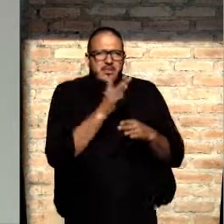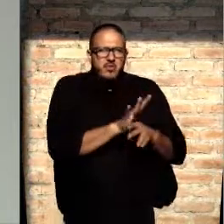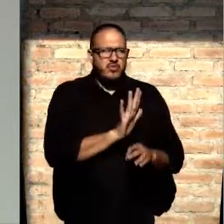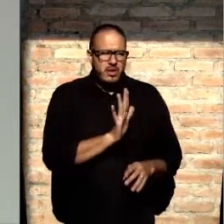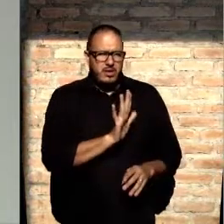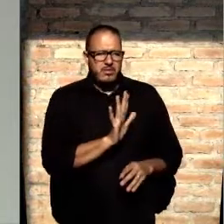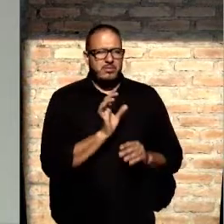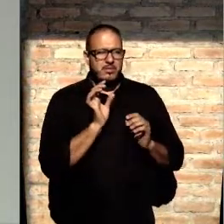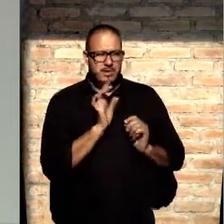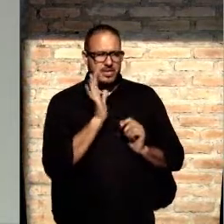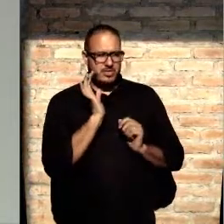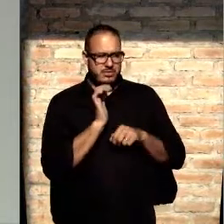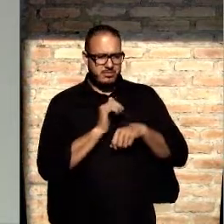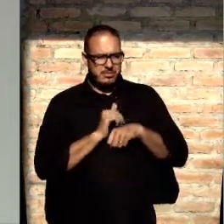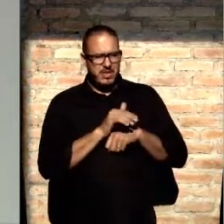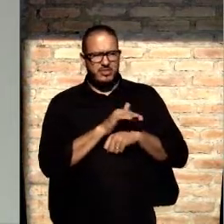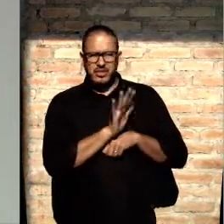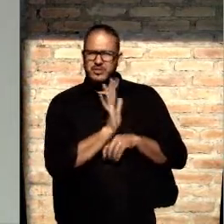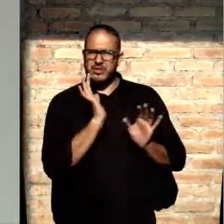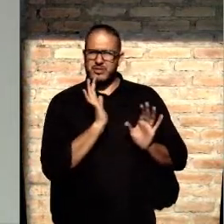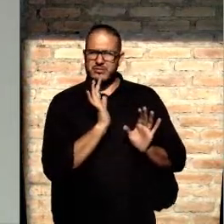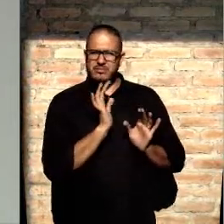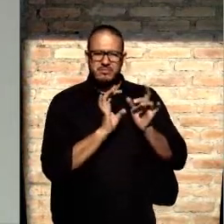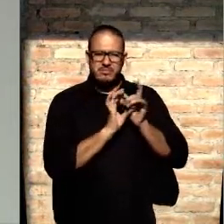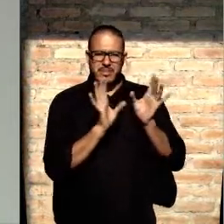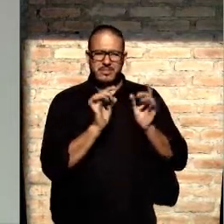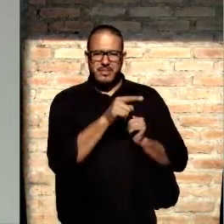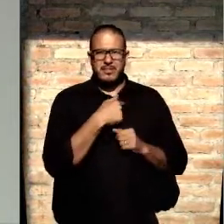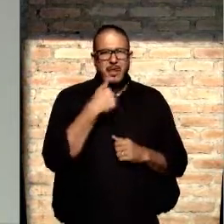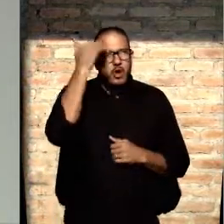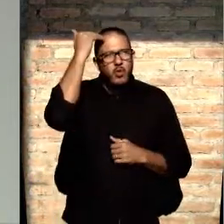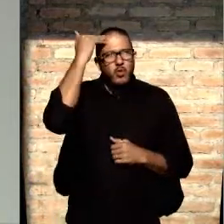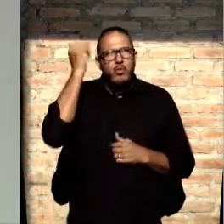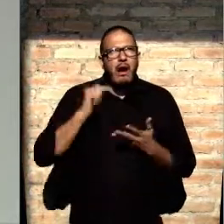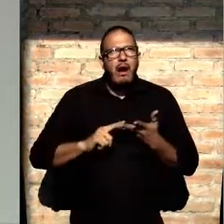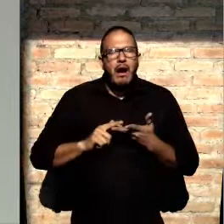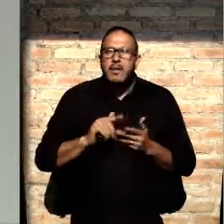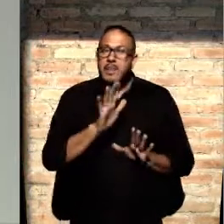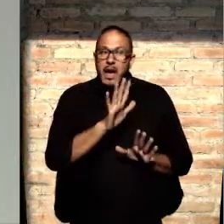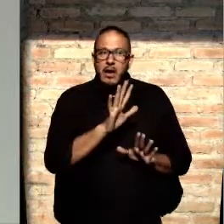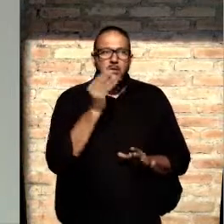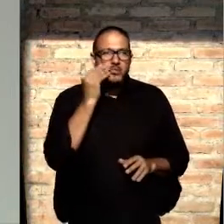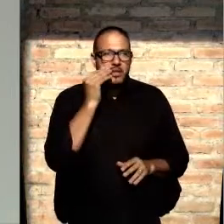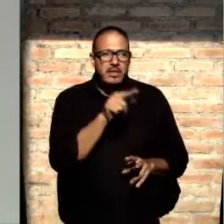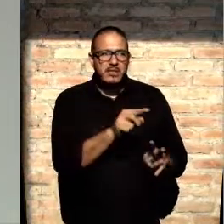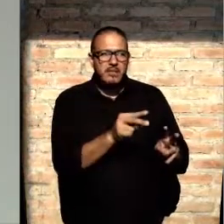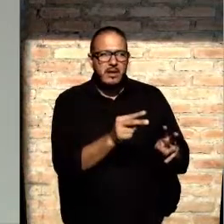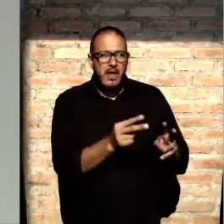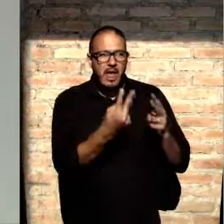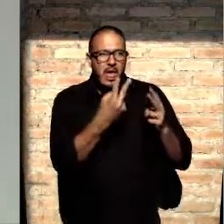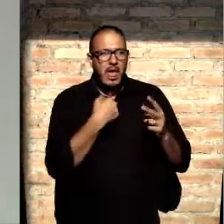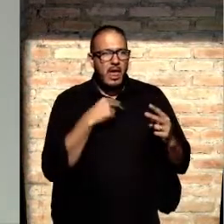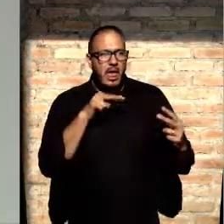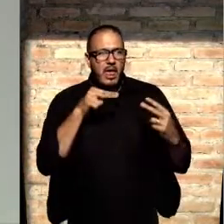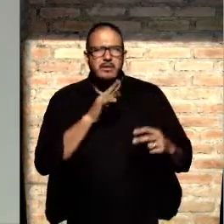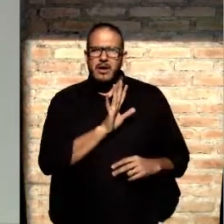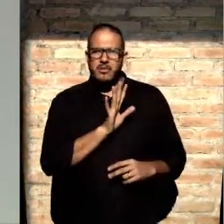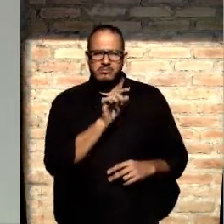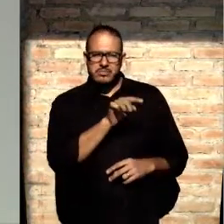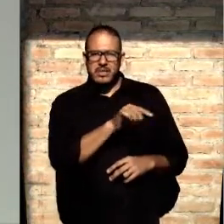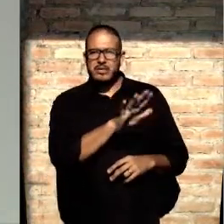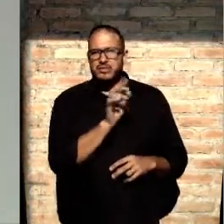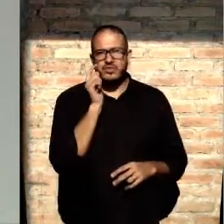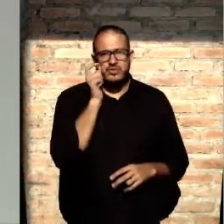só por alguns minutos tem de se livrar da culpa e não tente fazer com que ele veja que você está presente